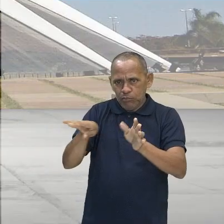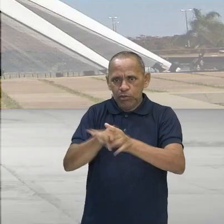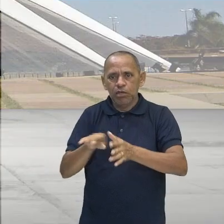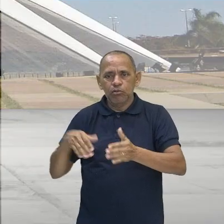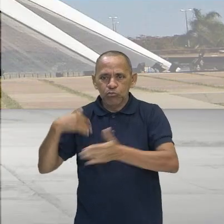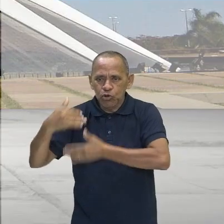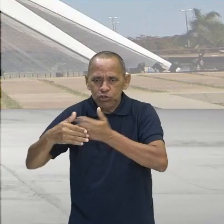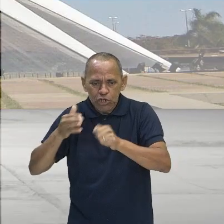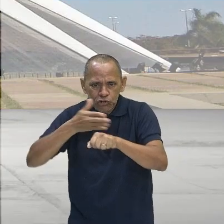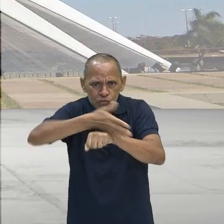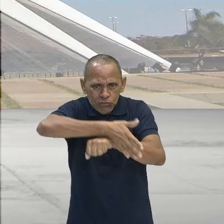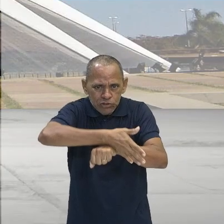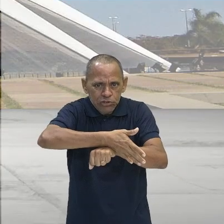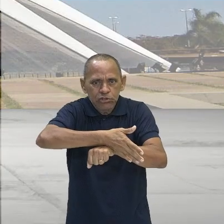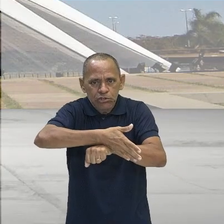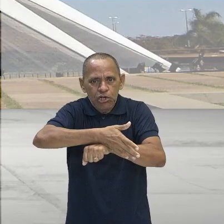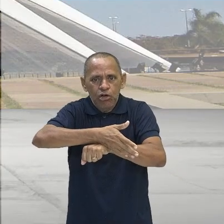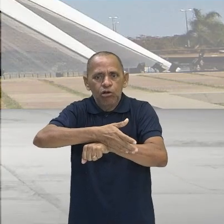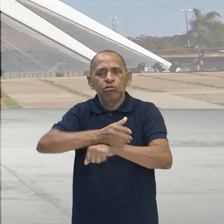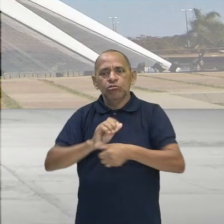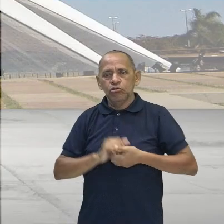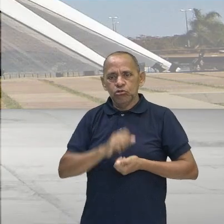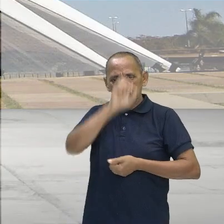invasão. Exatamente. Então,